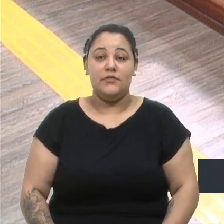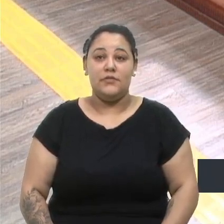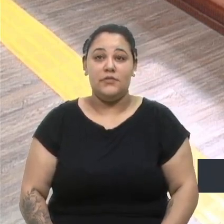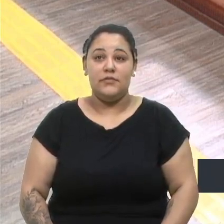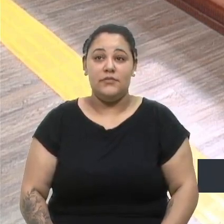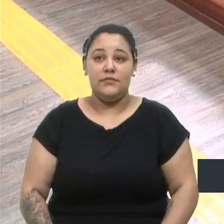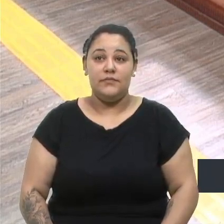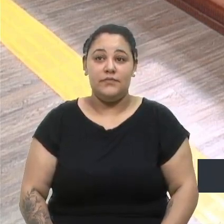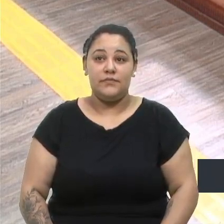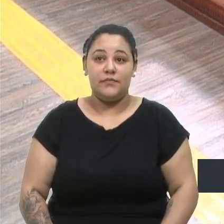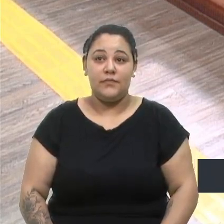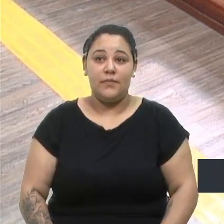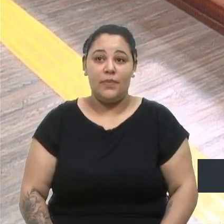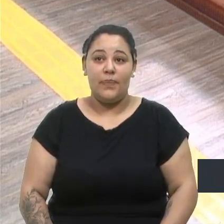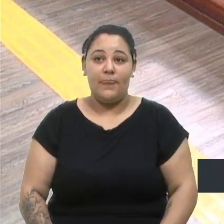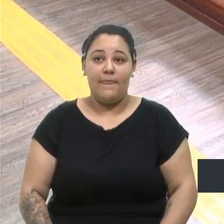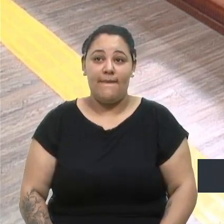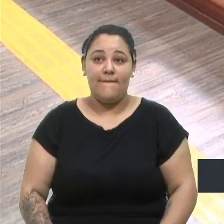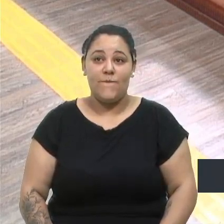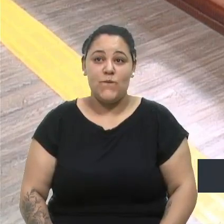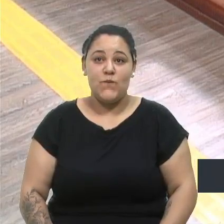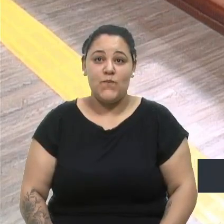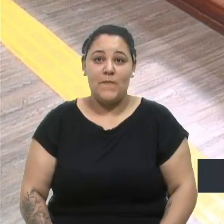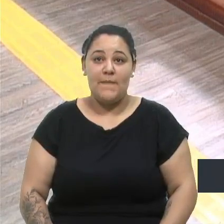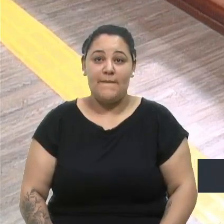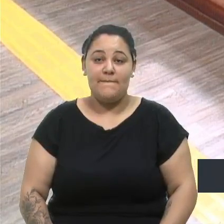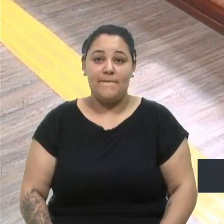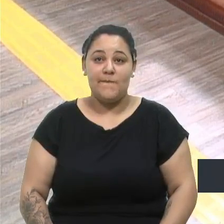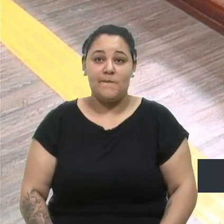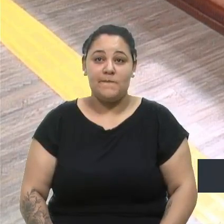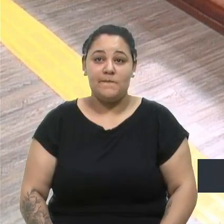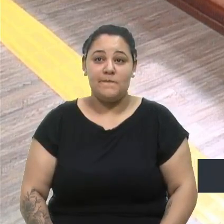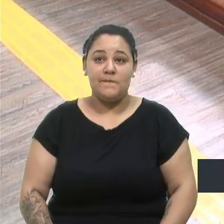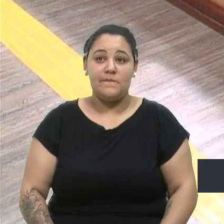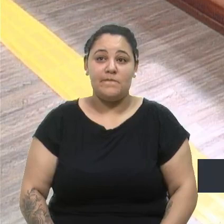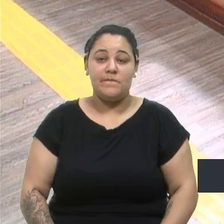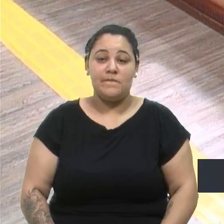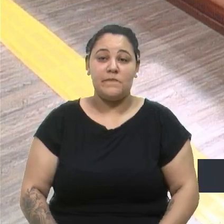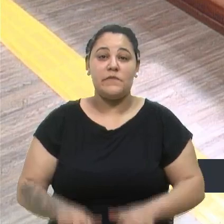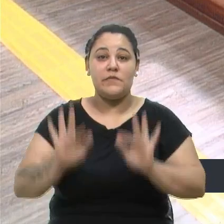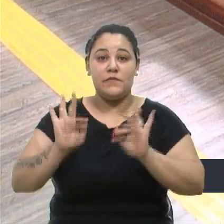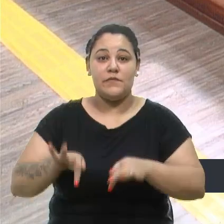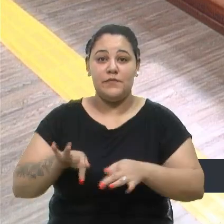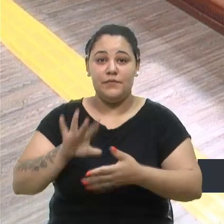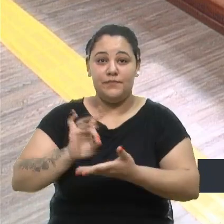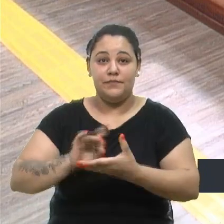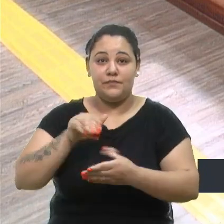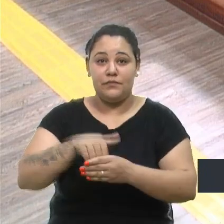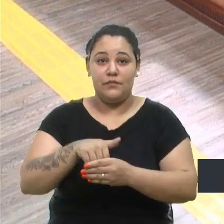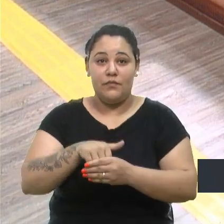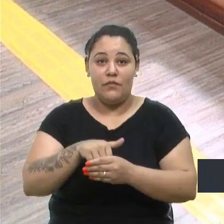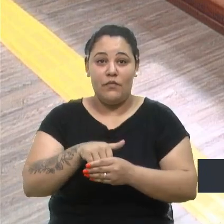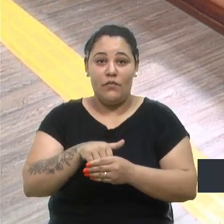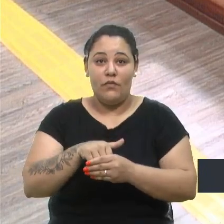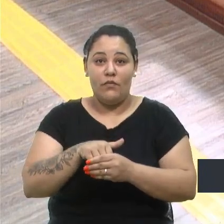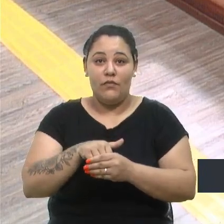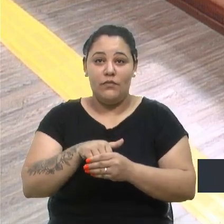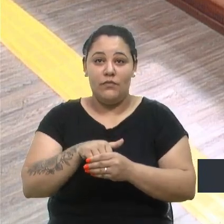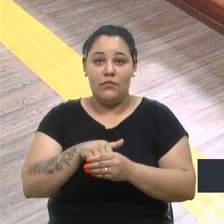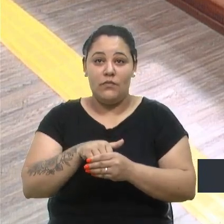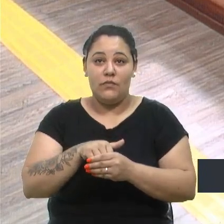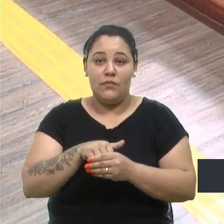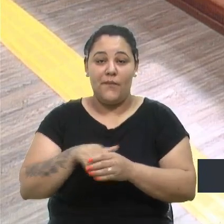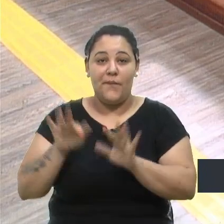Vereadora Tatiane Frisso. Voto sim, senhor presidente. Vota sim. Encerrado o registro dos votos. Encerrada